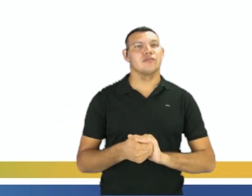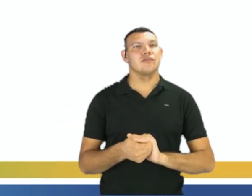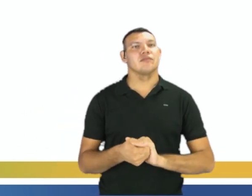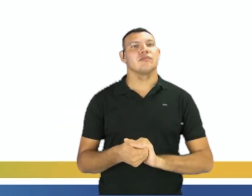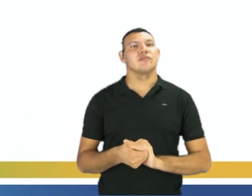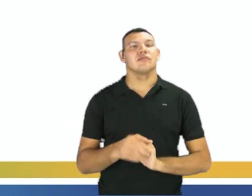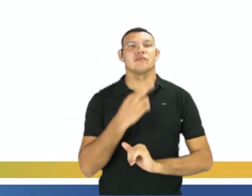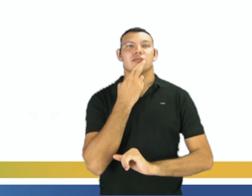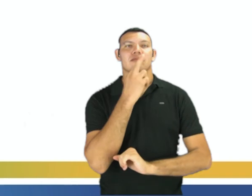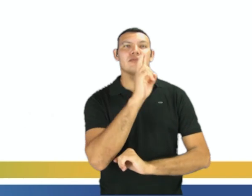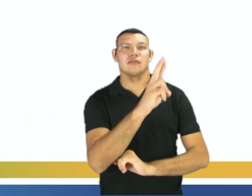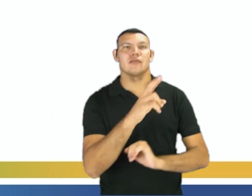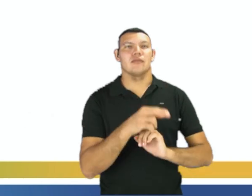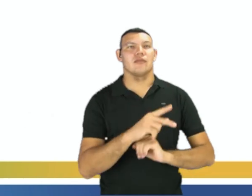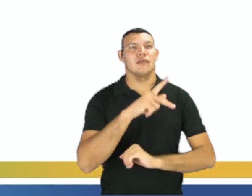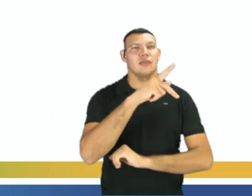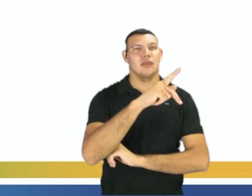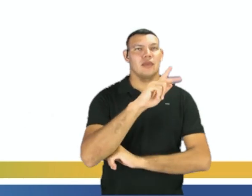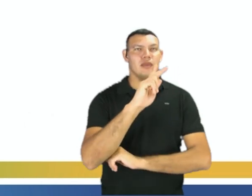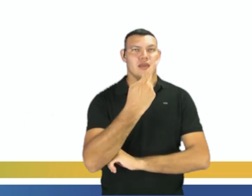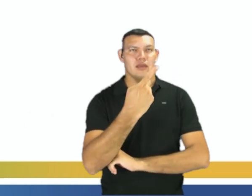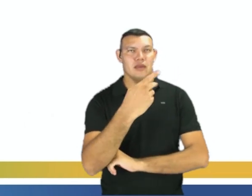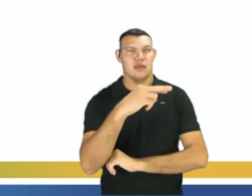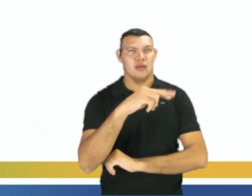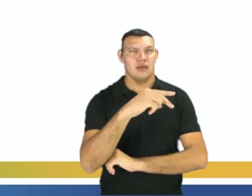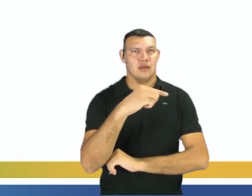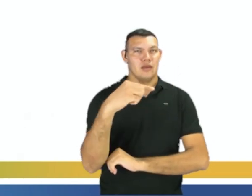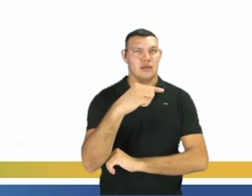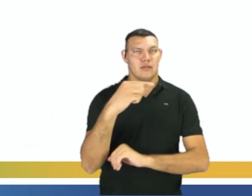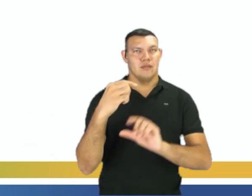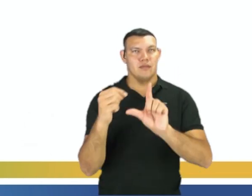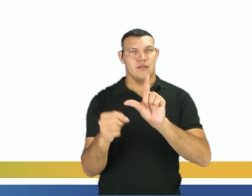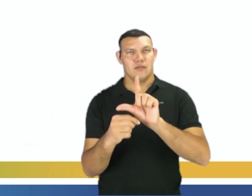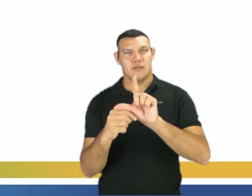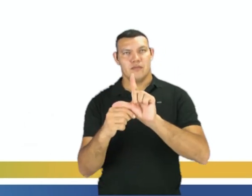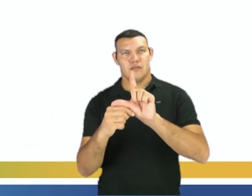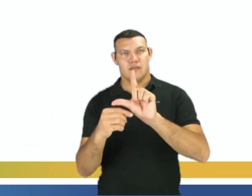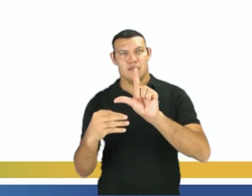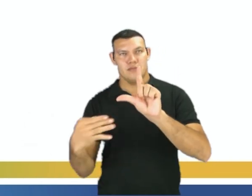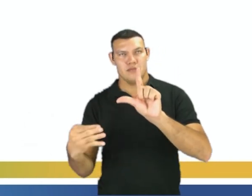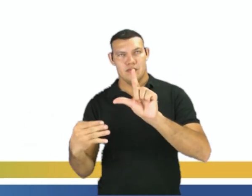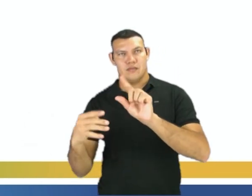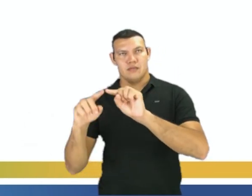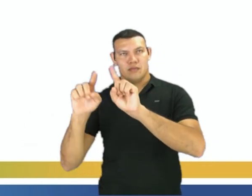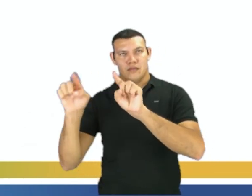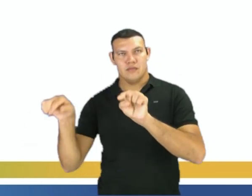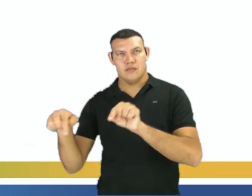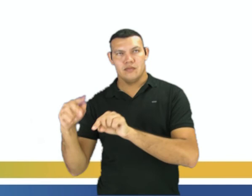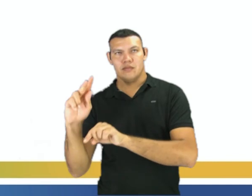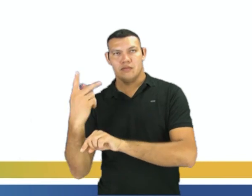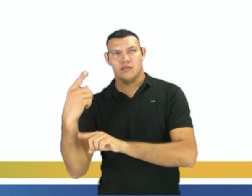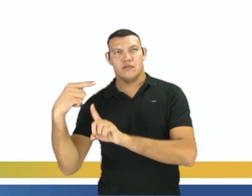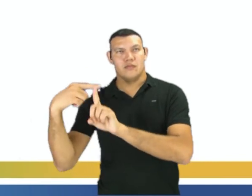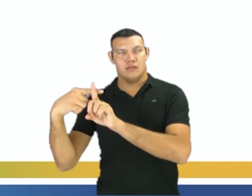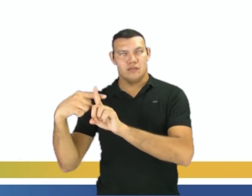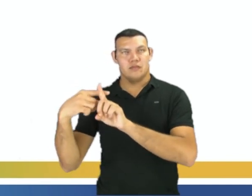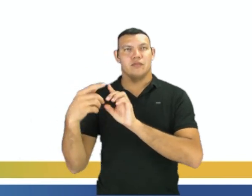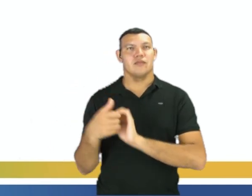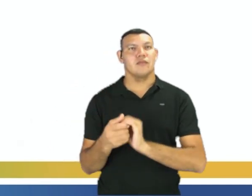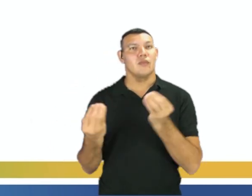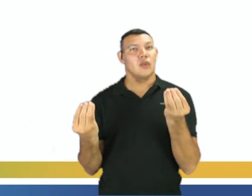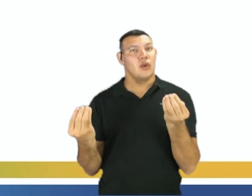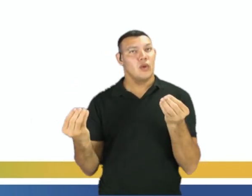resolução. pH é igual menos log da concentração dos íons H+. Então, a gente